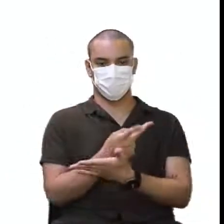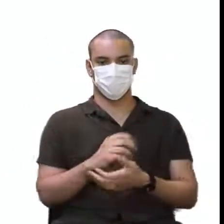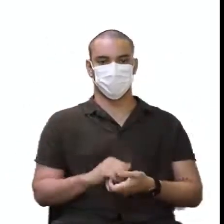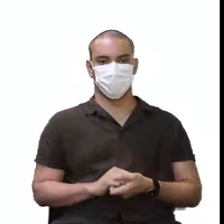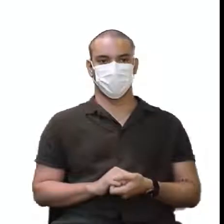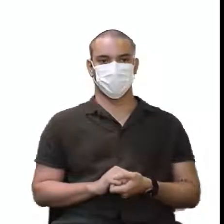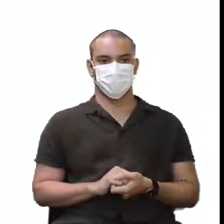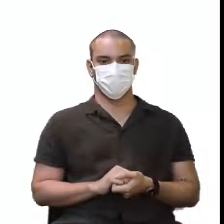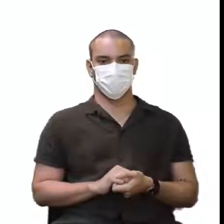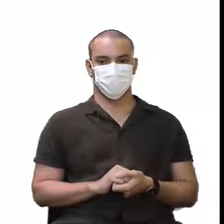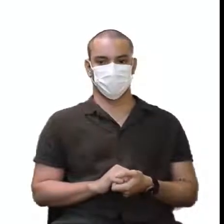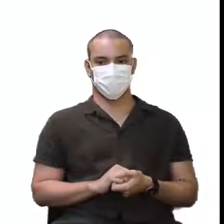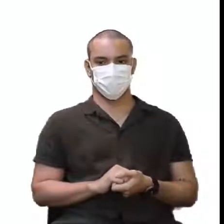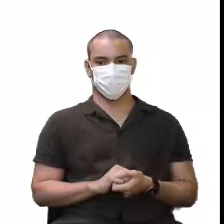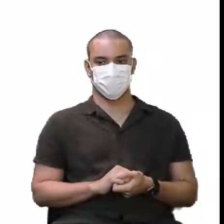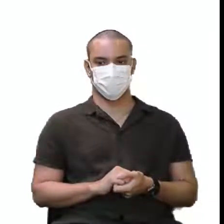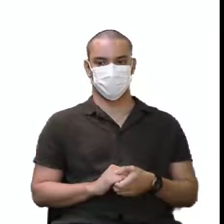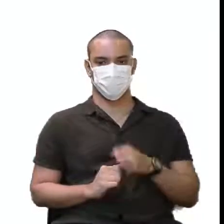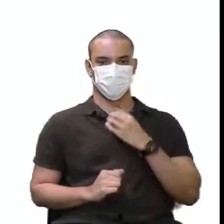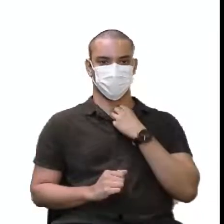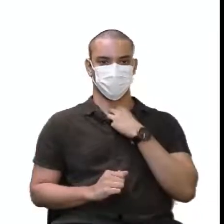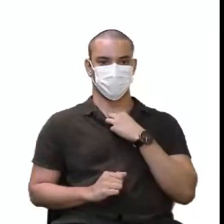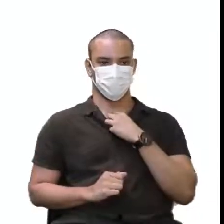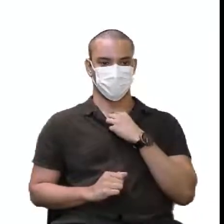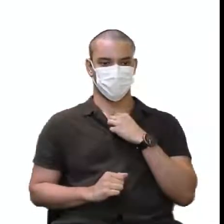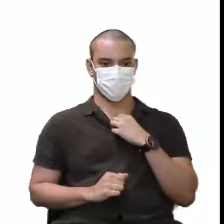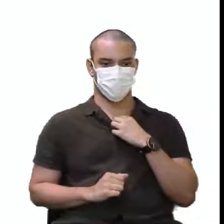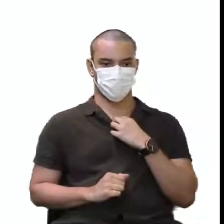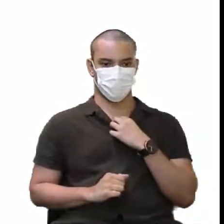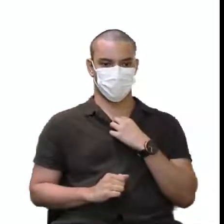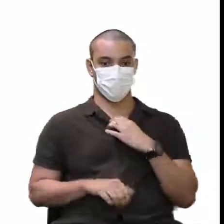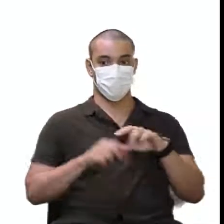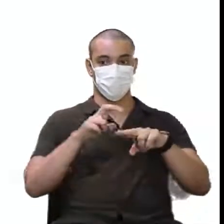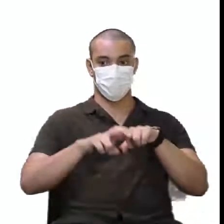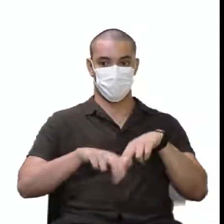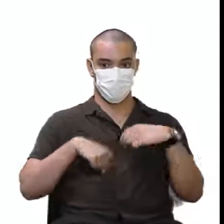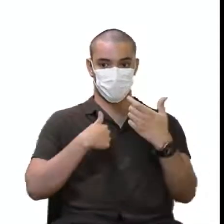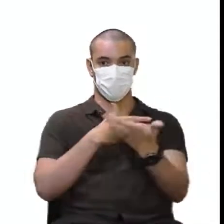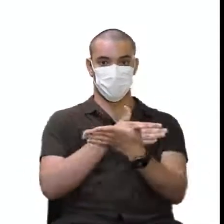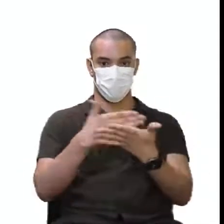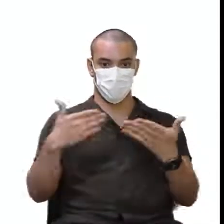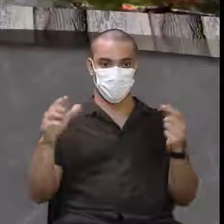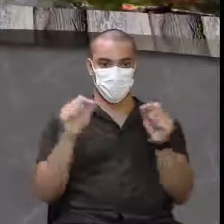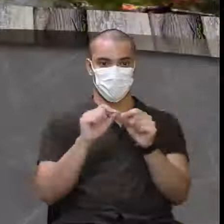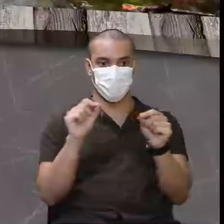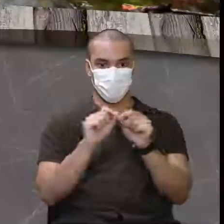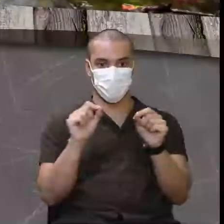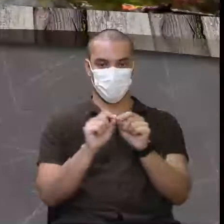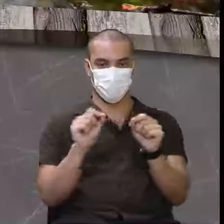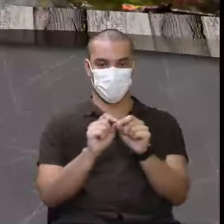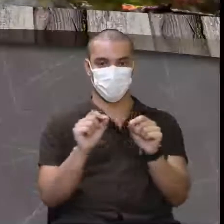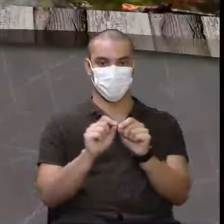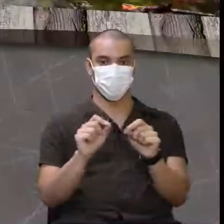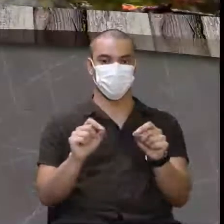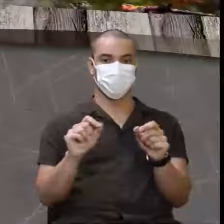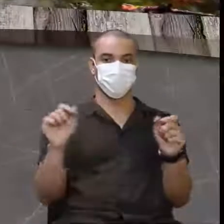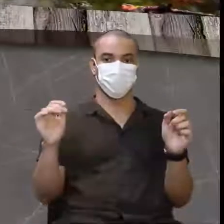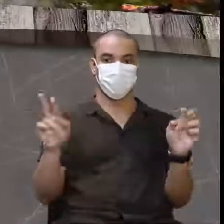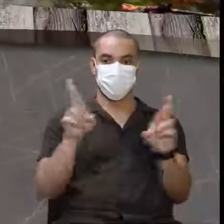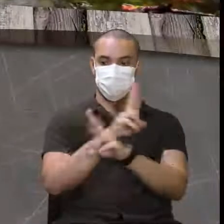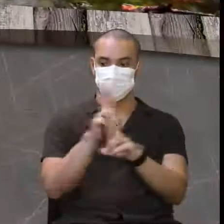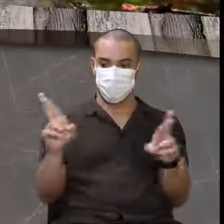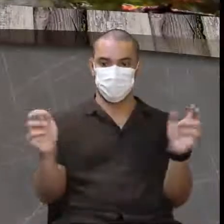experimento, tá bom? Então, quando ele começou a fazer essas inferências, né, essa